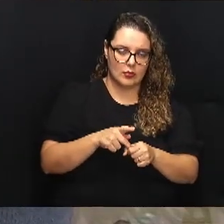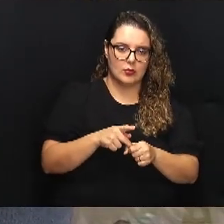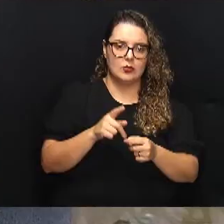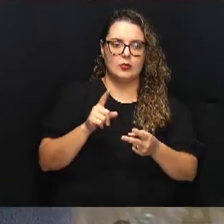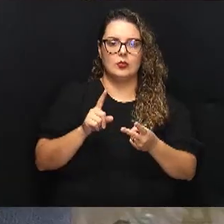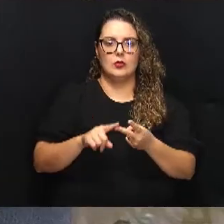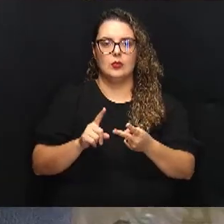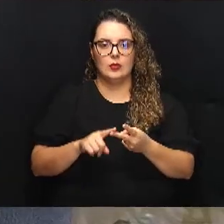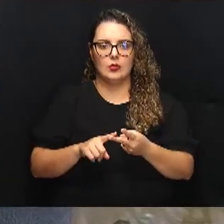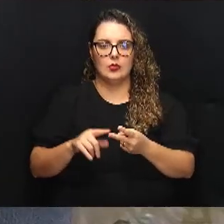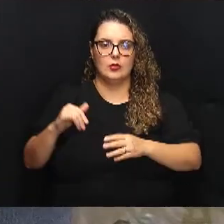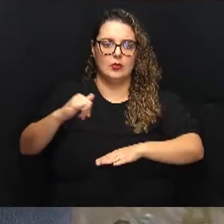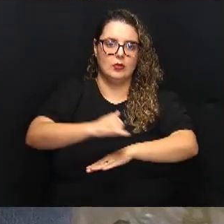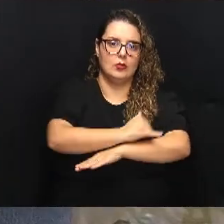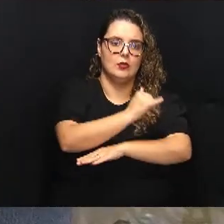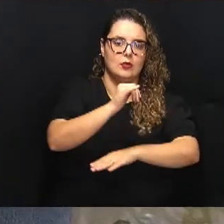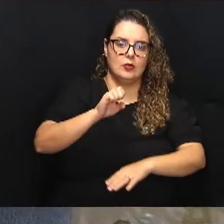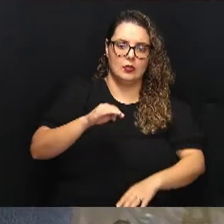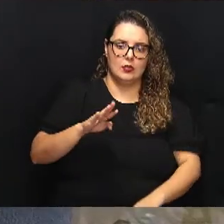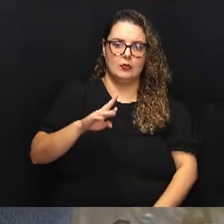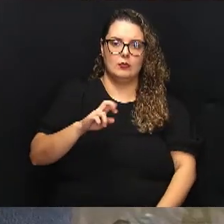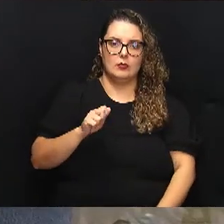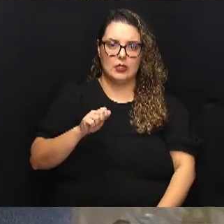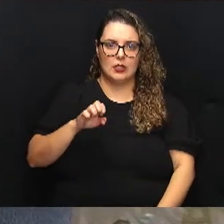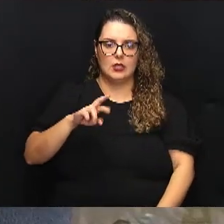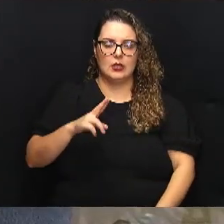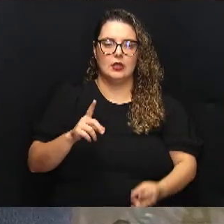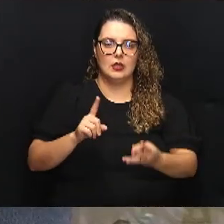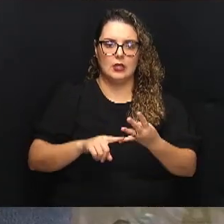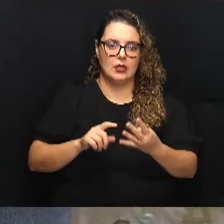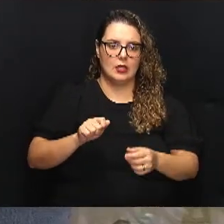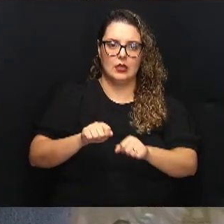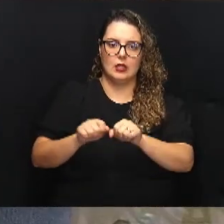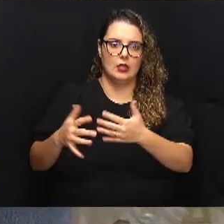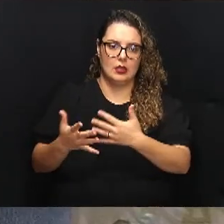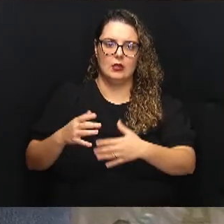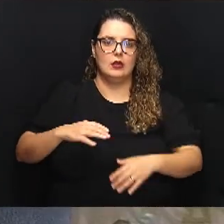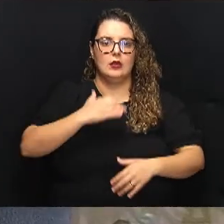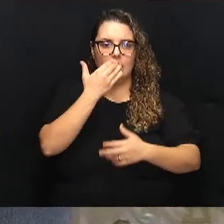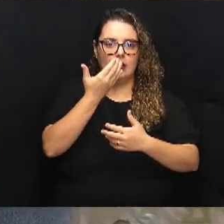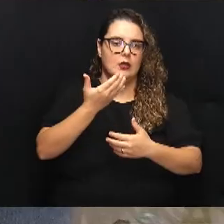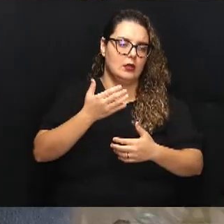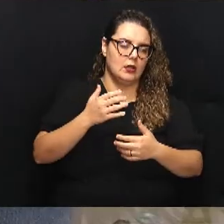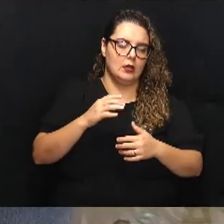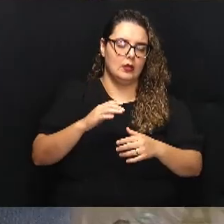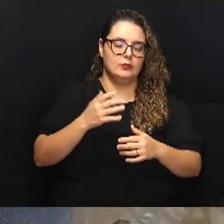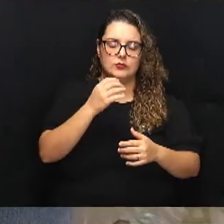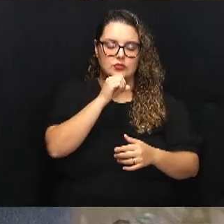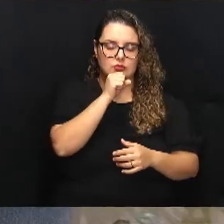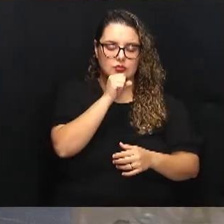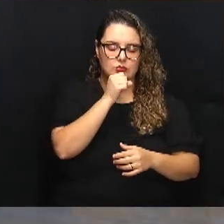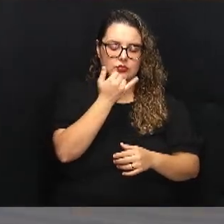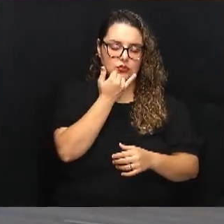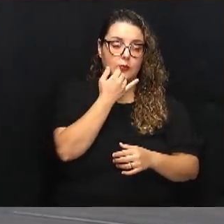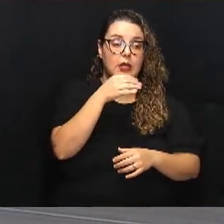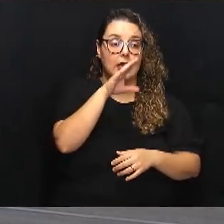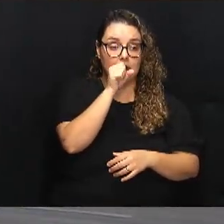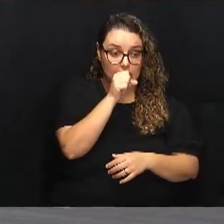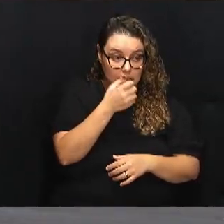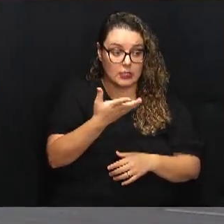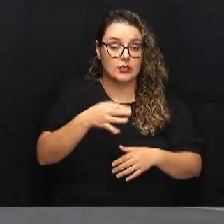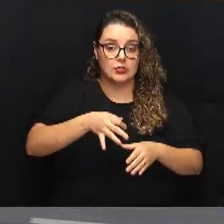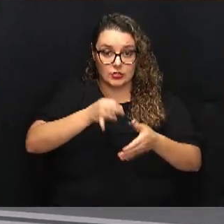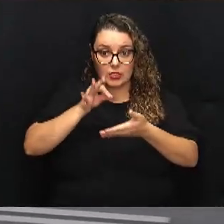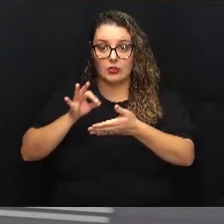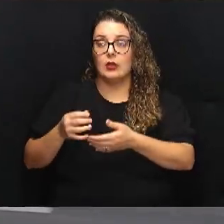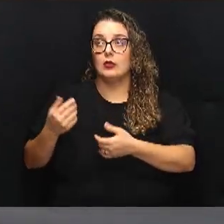da aeronaves, a questão da Embraer, produtos de agronegócio, né? Laranja, café. Vamos lá, aos poucos, né?